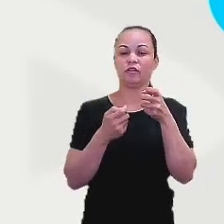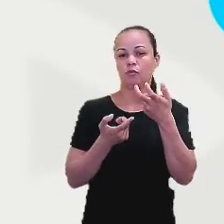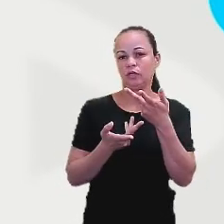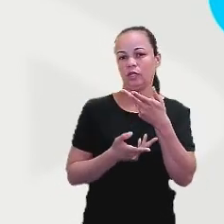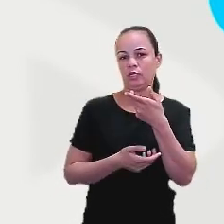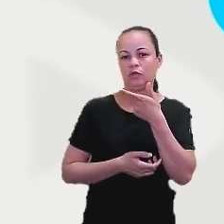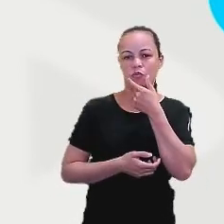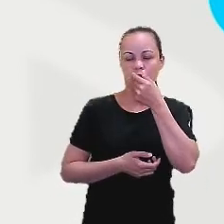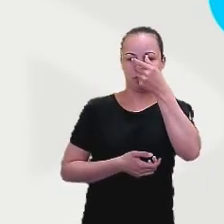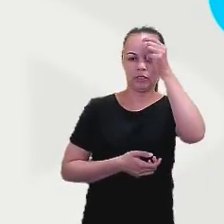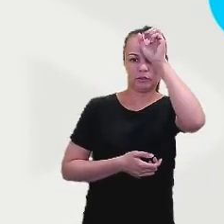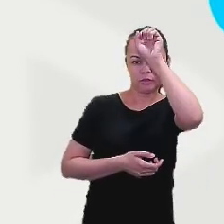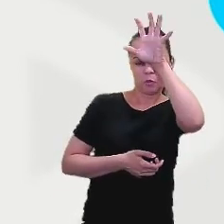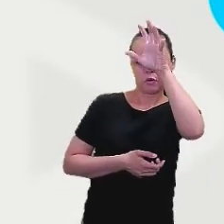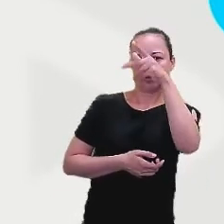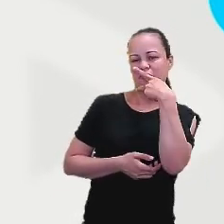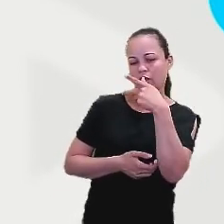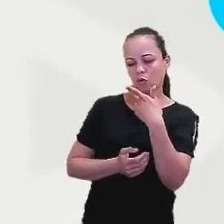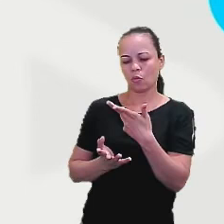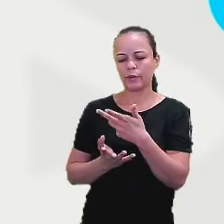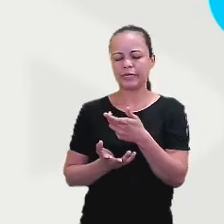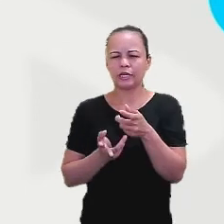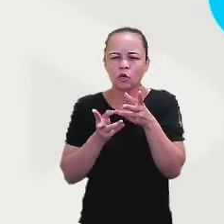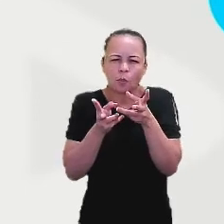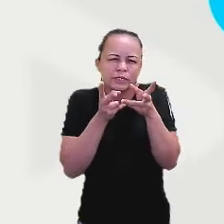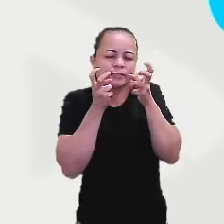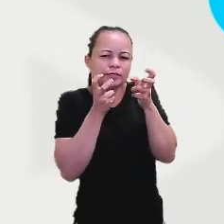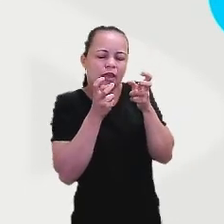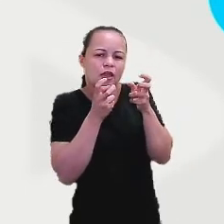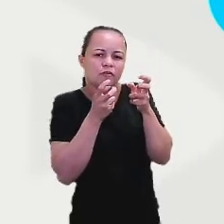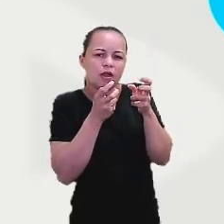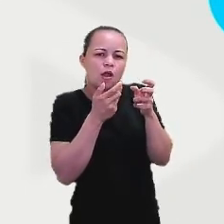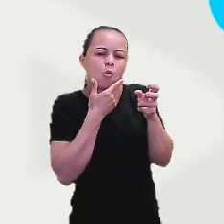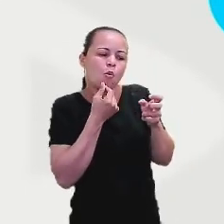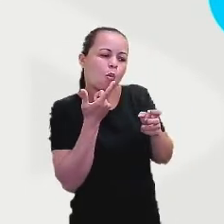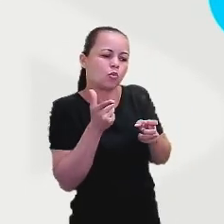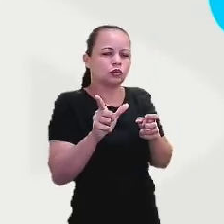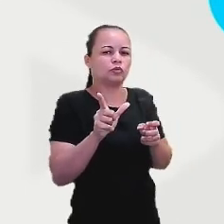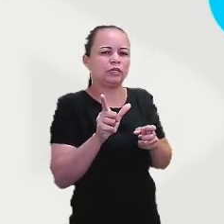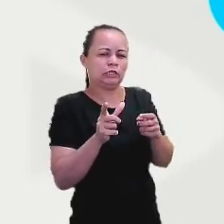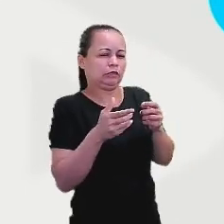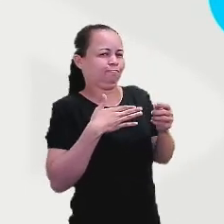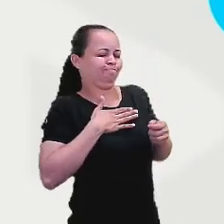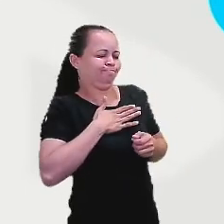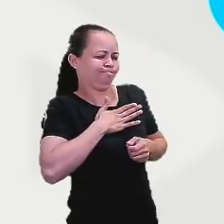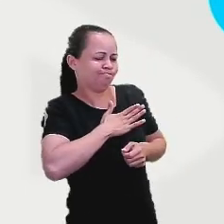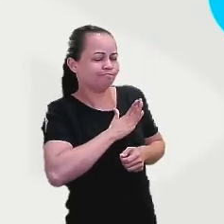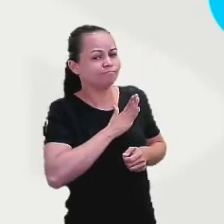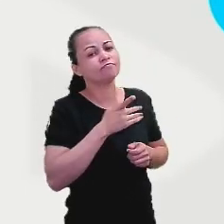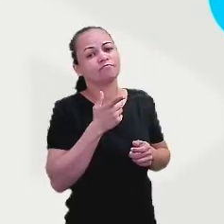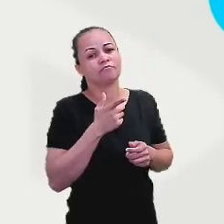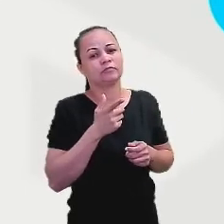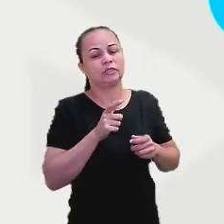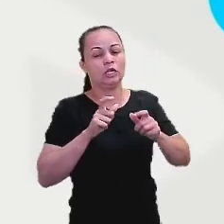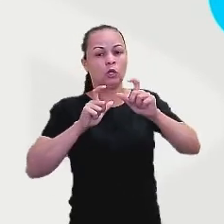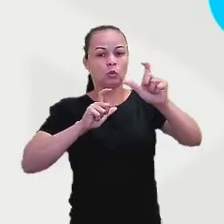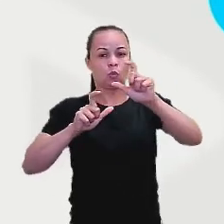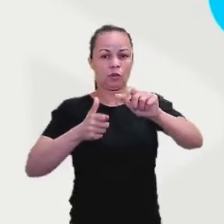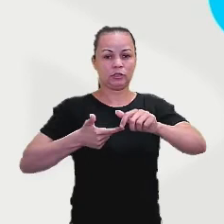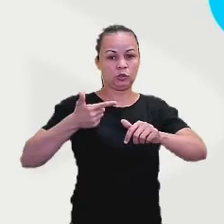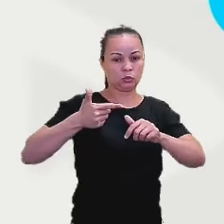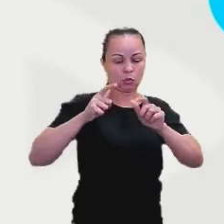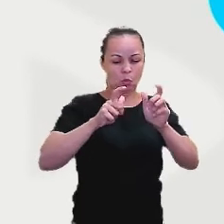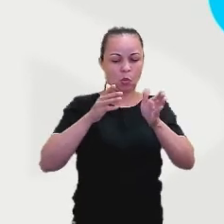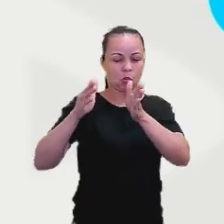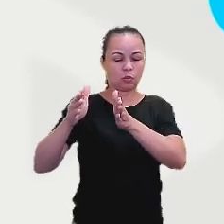expressão do garoto, que ele fica assim meio que não está gostando. Aí, no segundo quadrinho, ele começa a chorar. E aí, quem não está